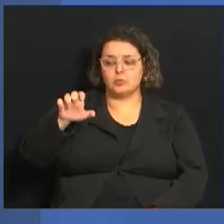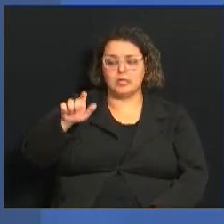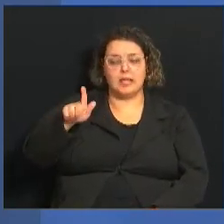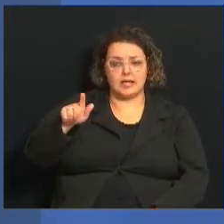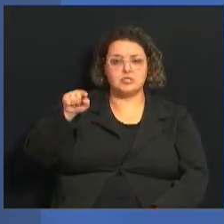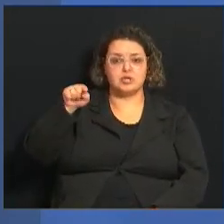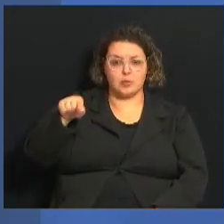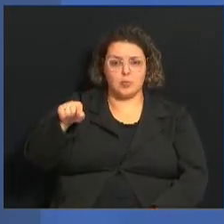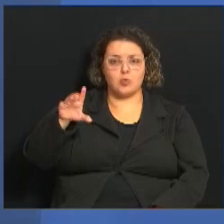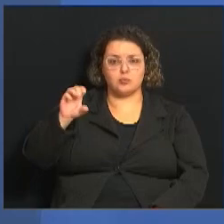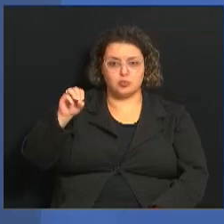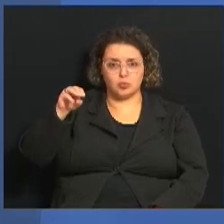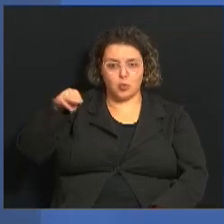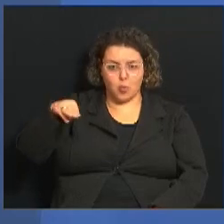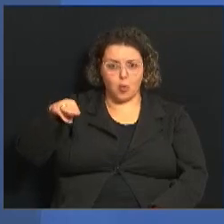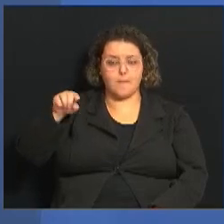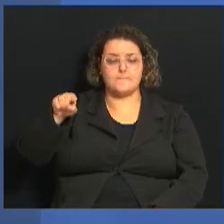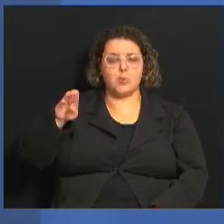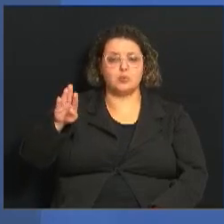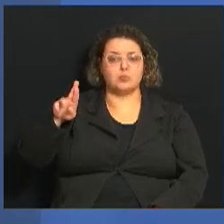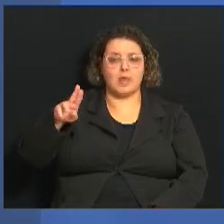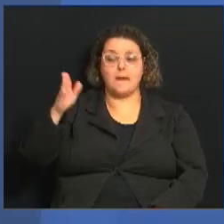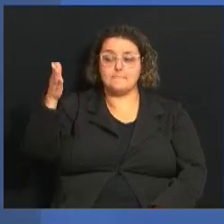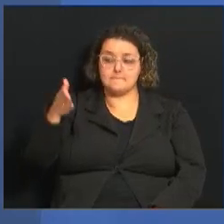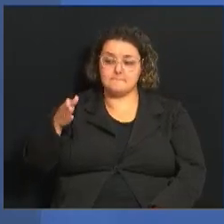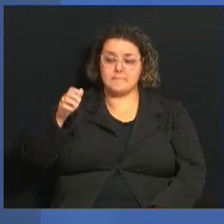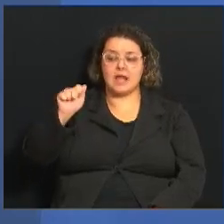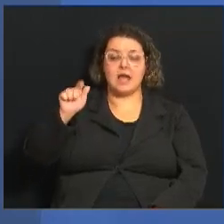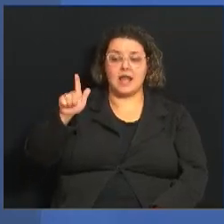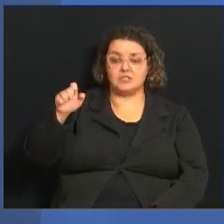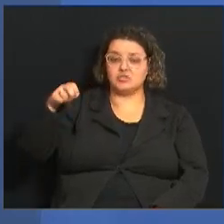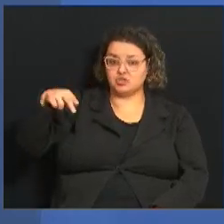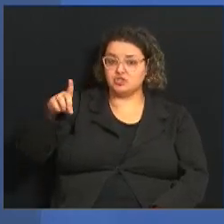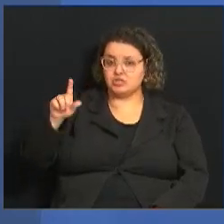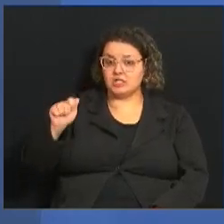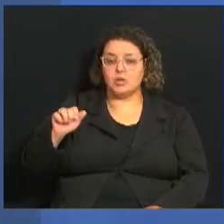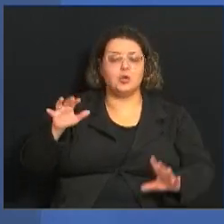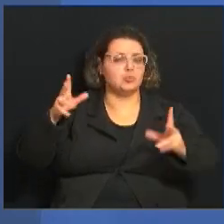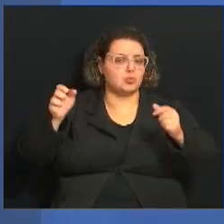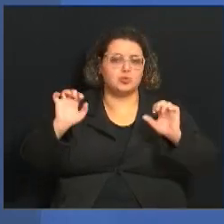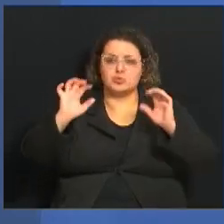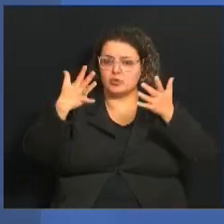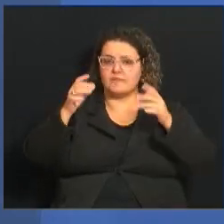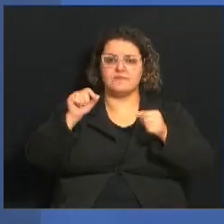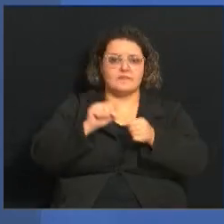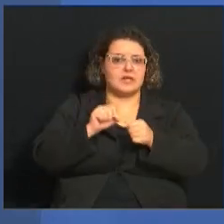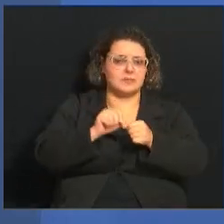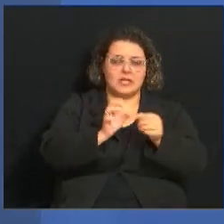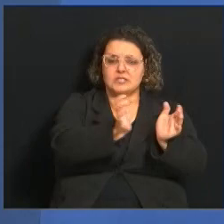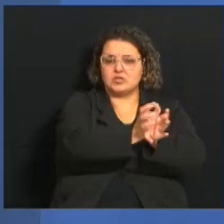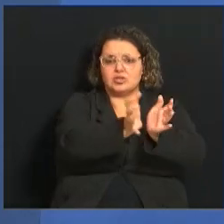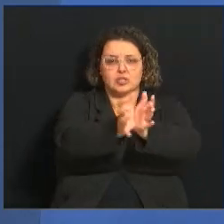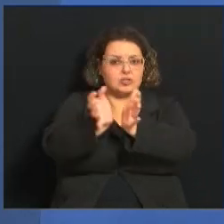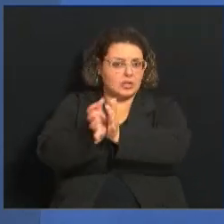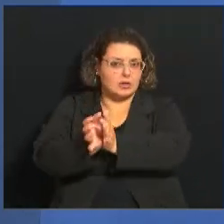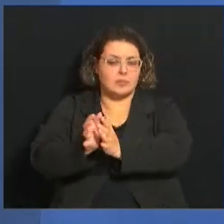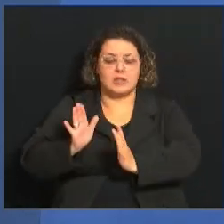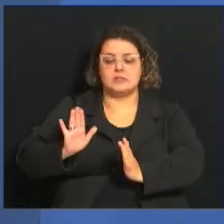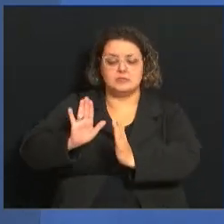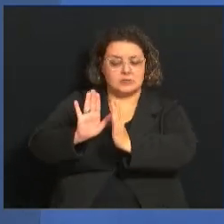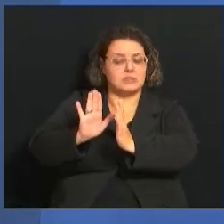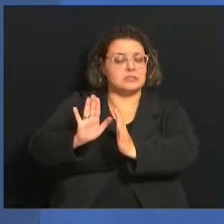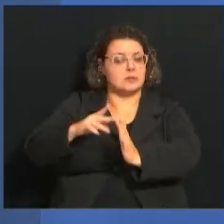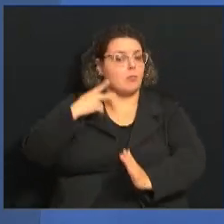campinas.sp.leg.br/agenda. Lá você tem a relação de todos os eventos realizados pelas comissões, pelas frentes parlamentares